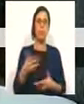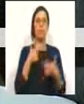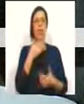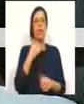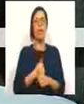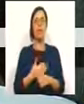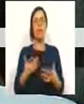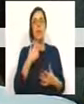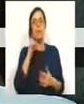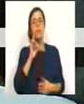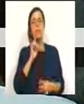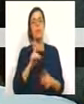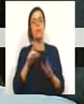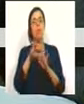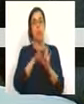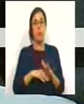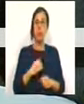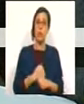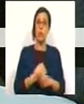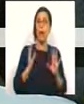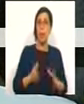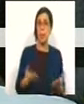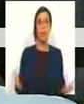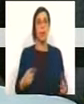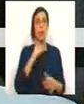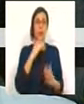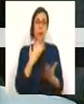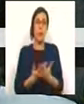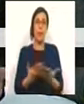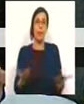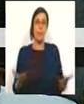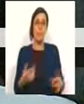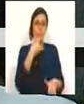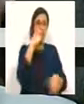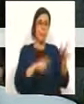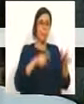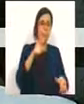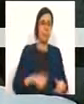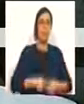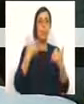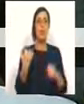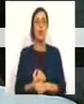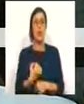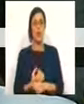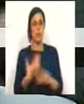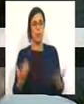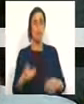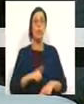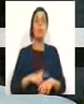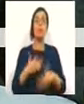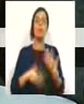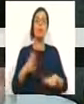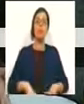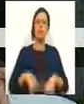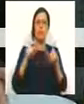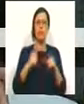mas também é muito importante ver condições de trabalho para que se possam custar caro aos cidadãos um melhor serviço e os tempos evoluem